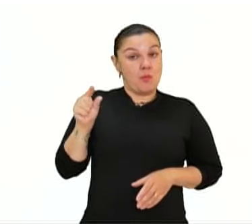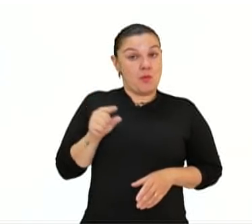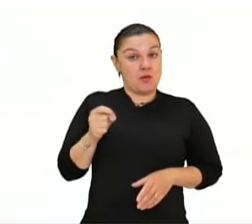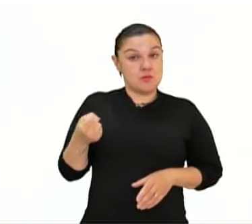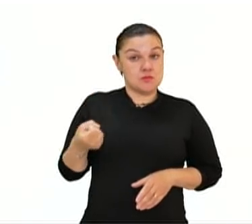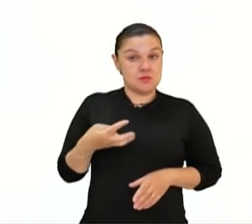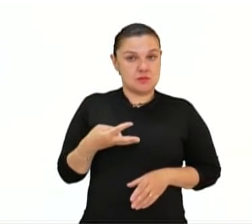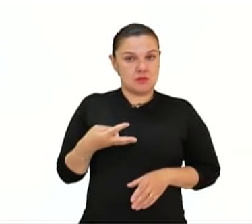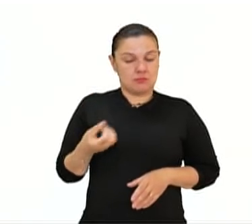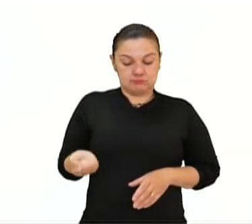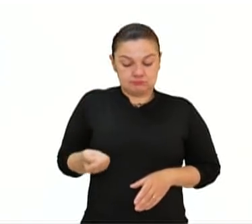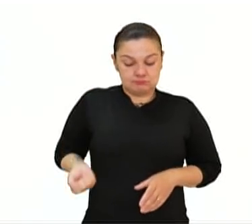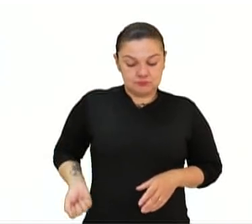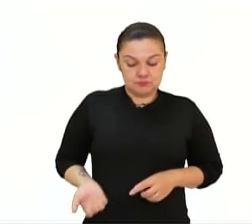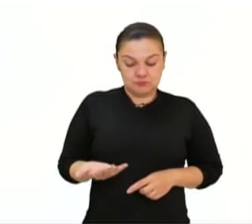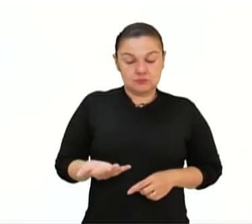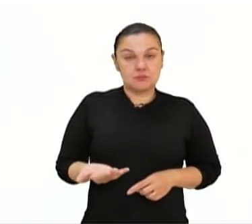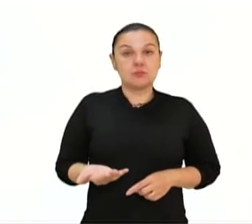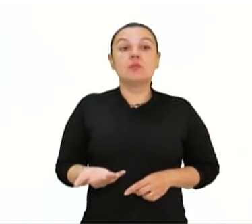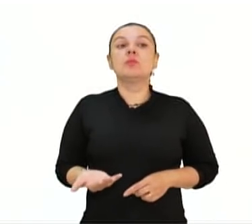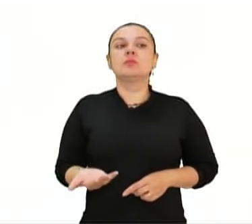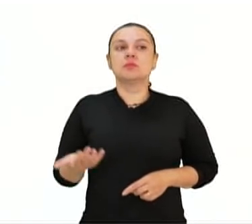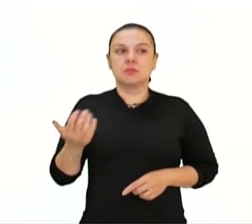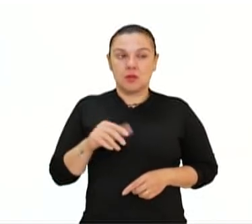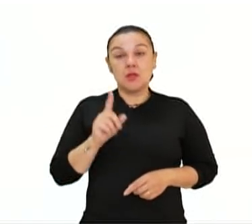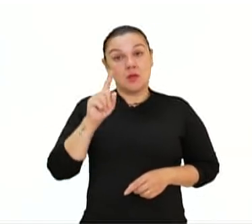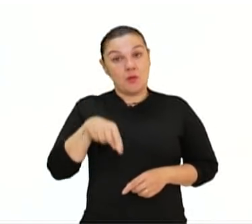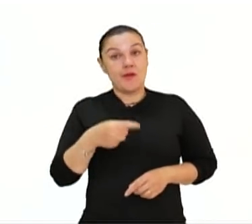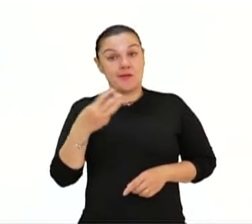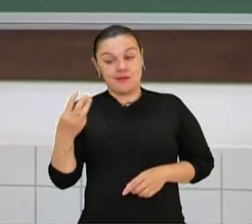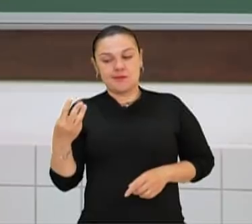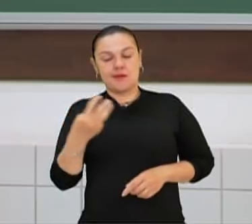que 3 no lançamento de um dado? Eu tenho